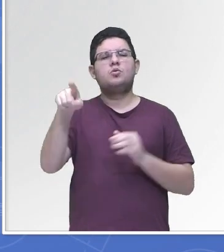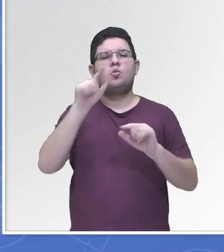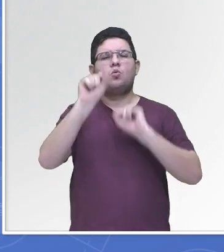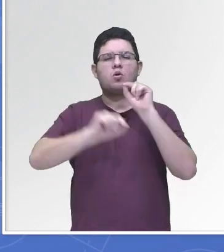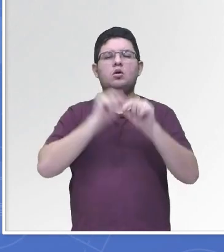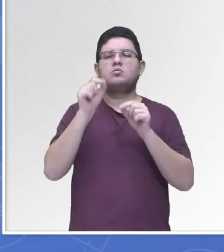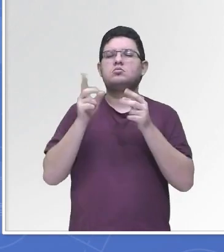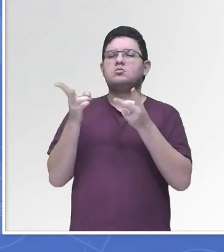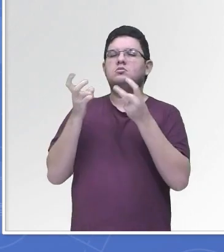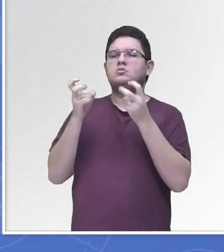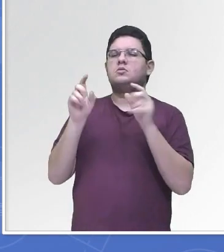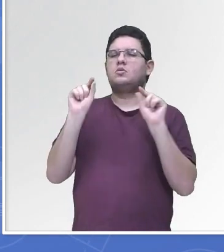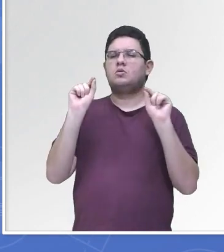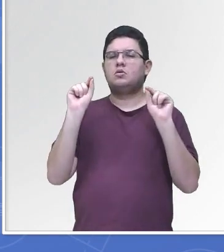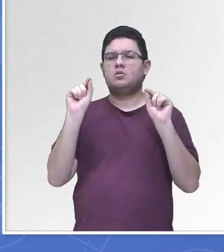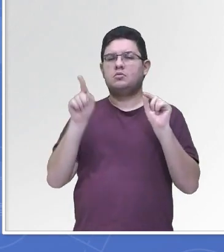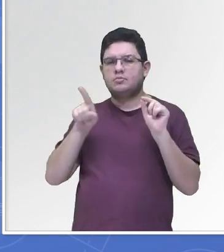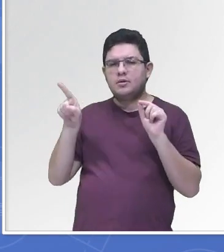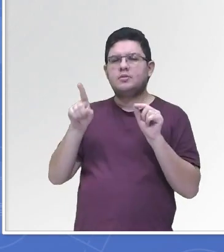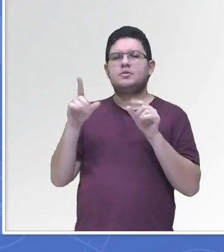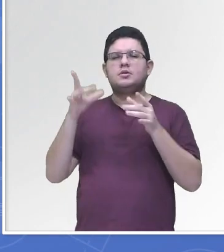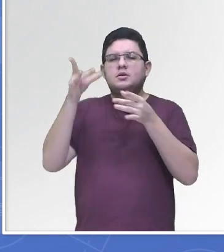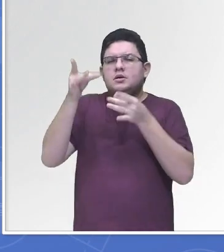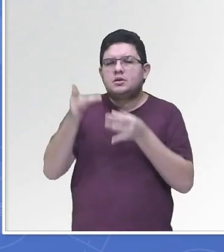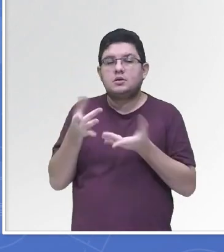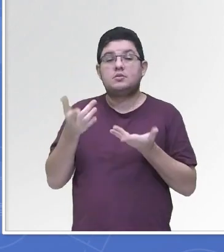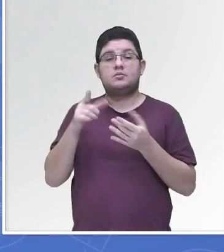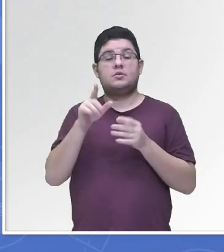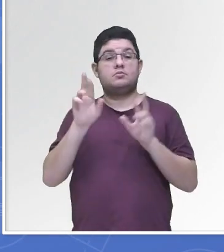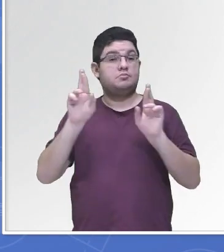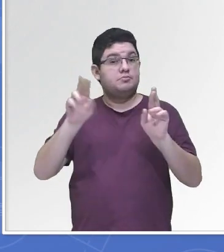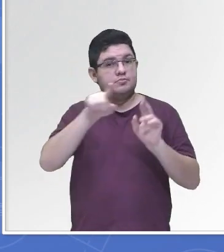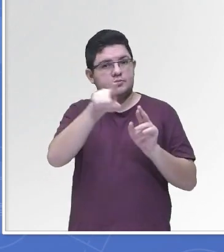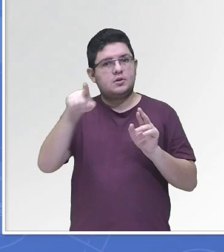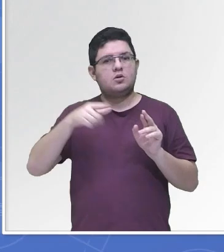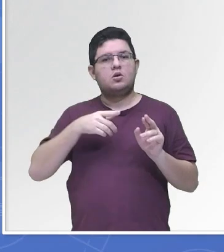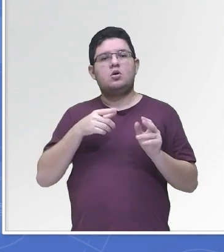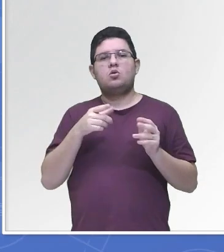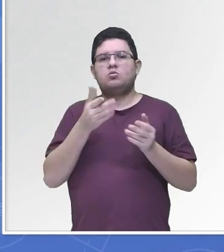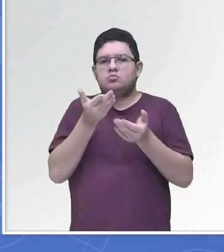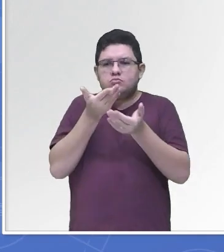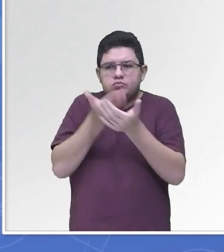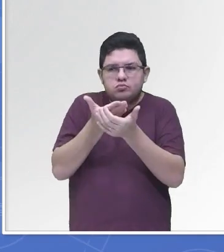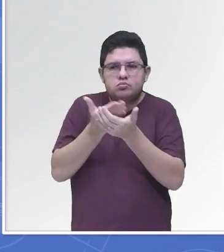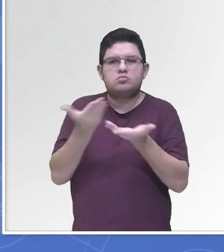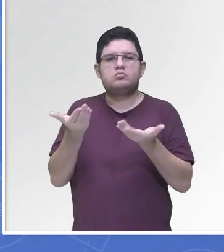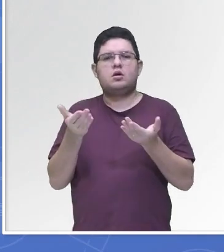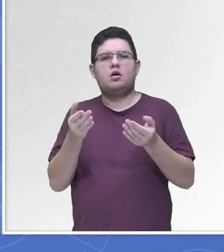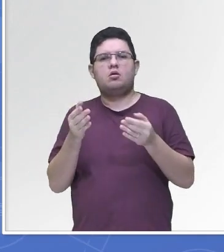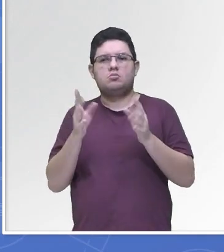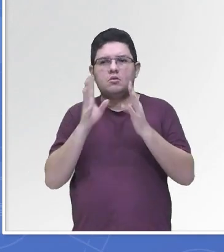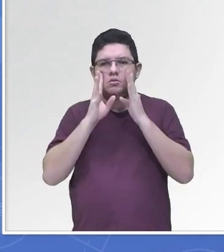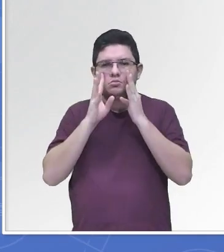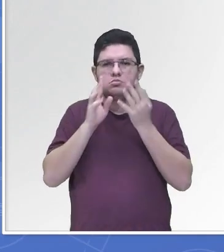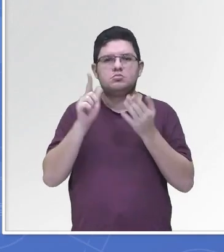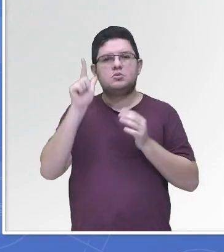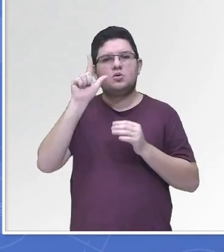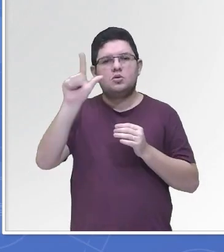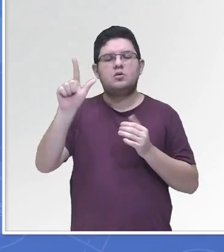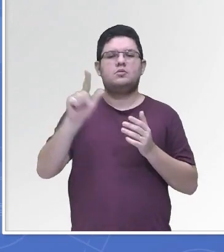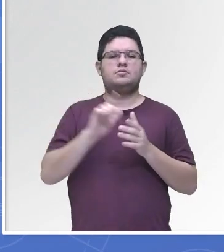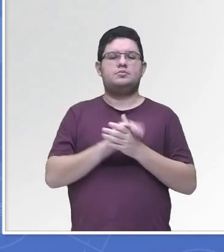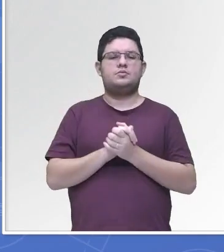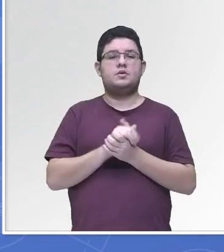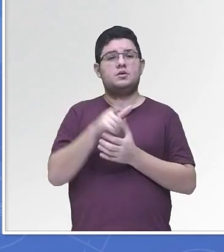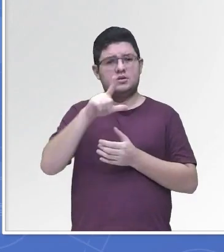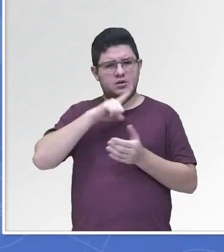atentarem para isso. Eu espero que vocês tenham conseguido acompanhar, tenham conseguido entender a aula, né? E vocês têm